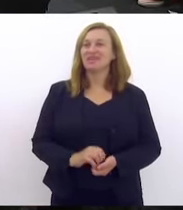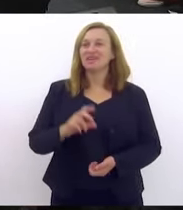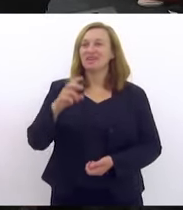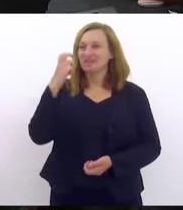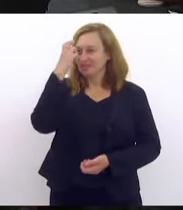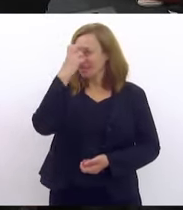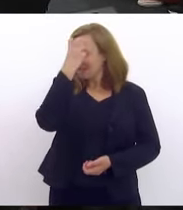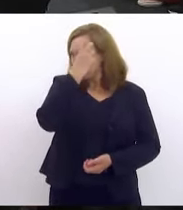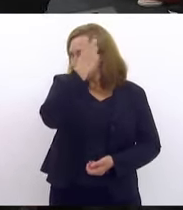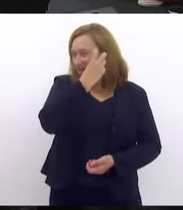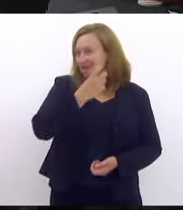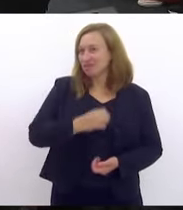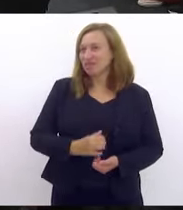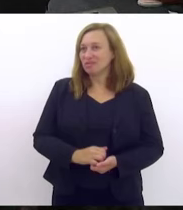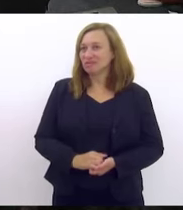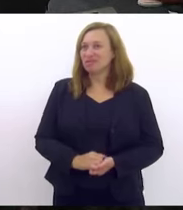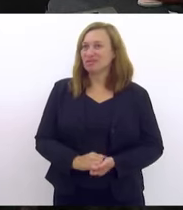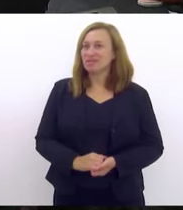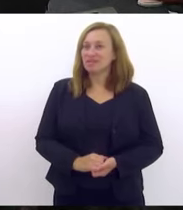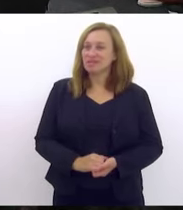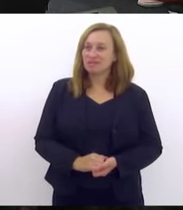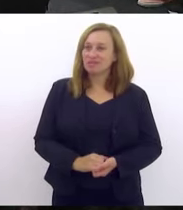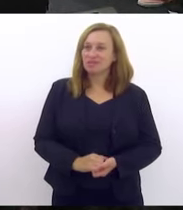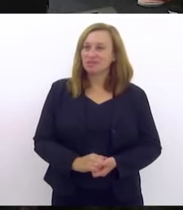Verônica Lima,